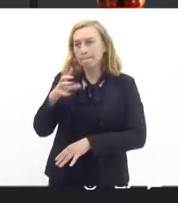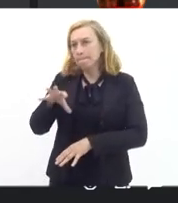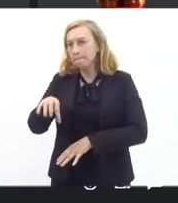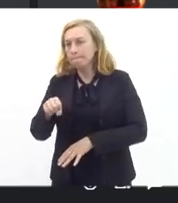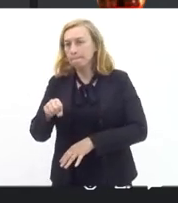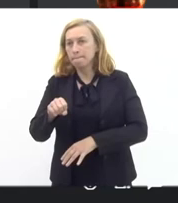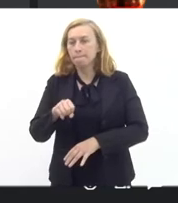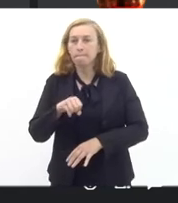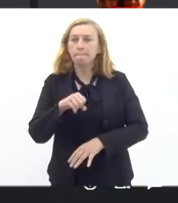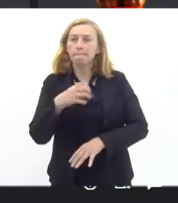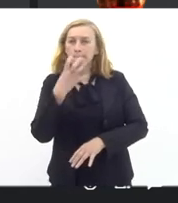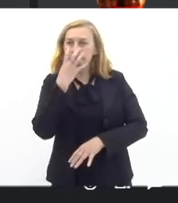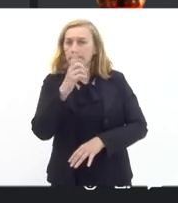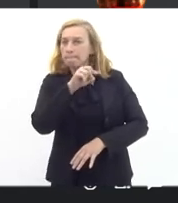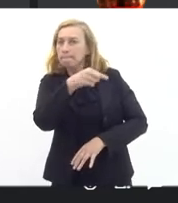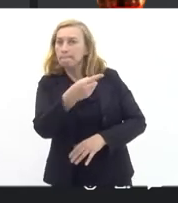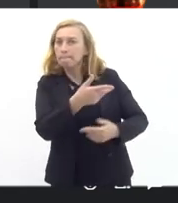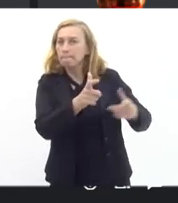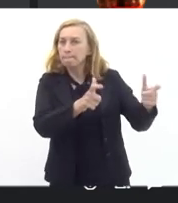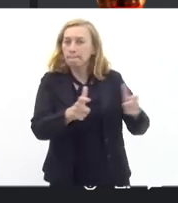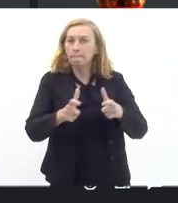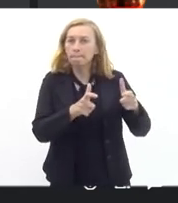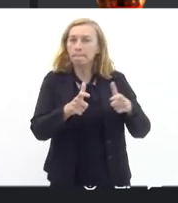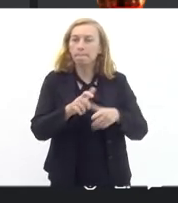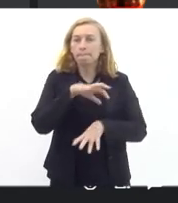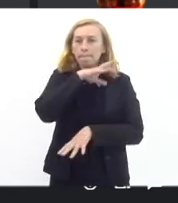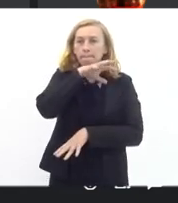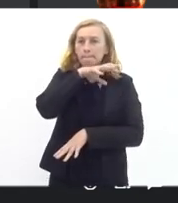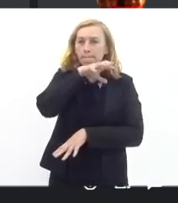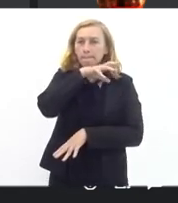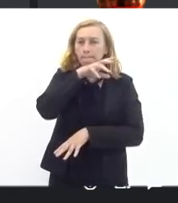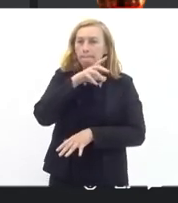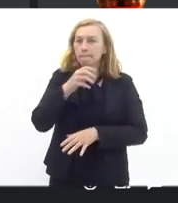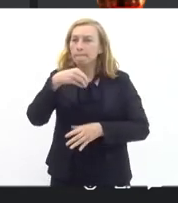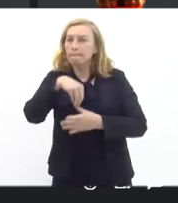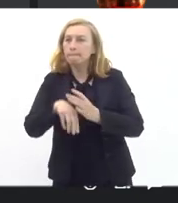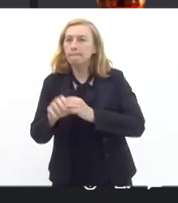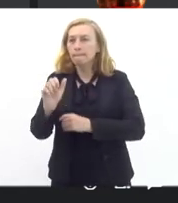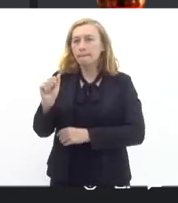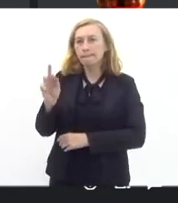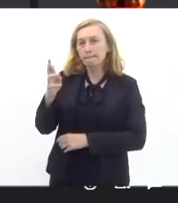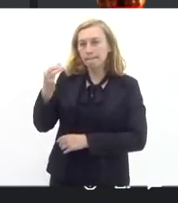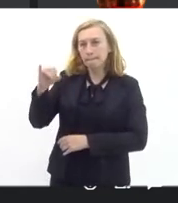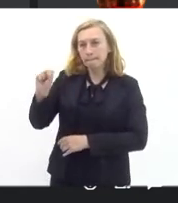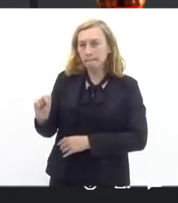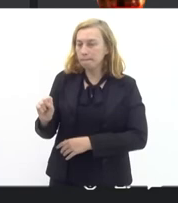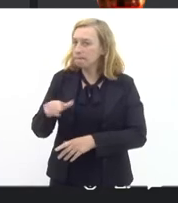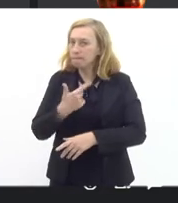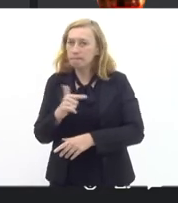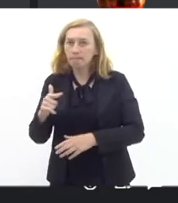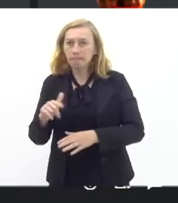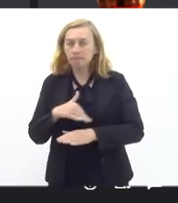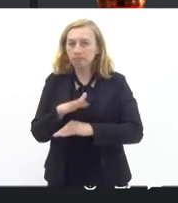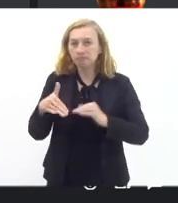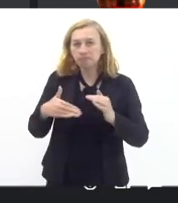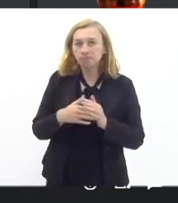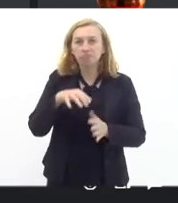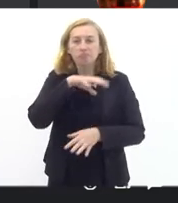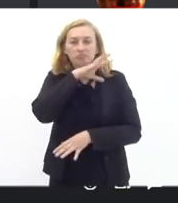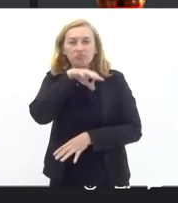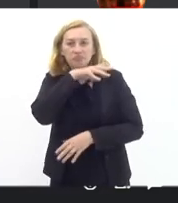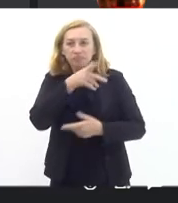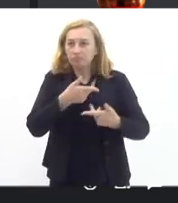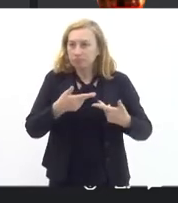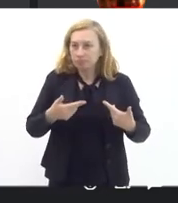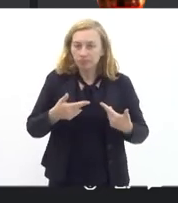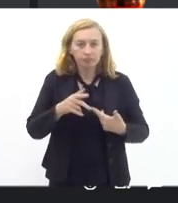lugar. Não adianta dizer que esses animais deveriam estar em abrigos, porque não tem abrigos para todos, os abrigos são lotados,